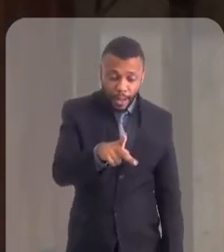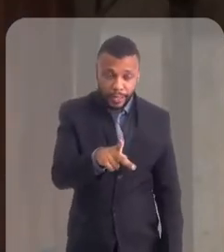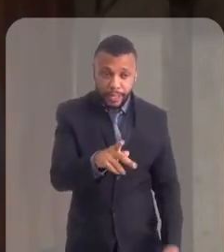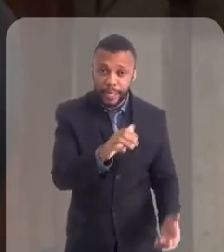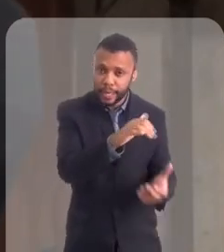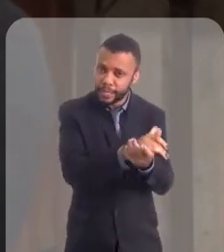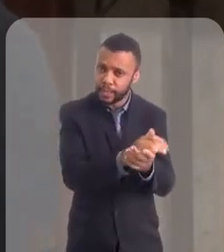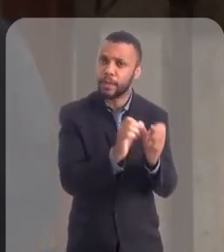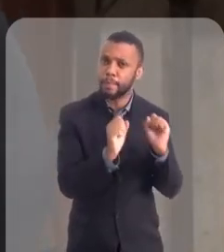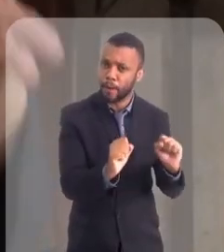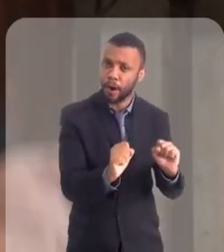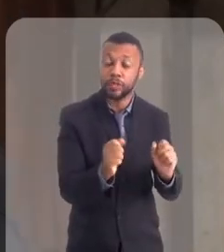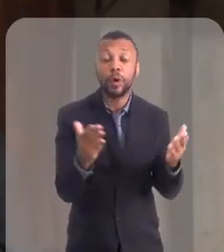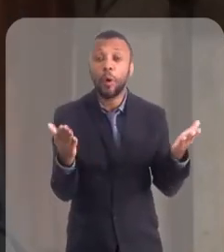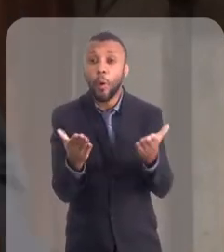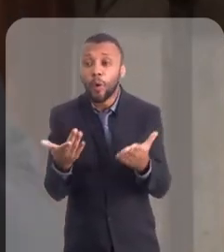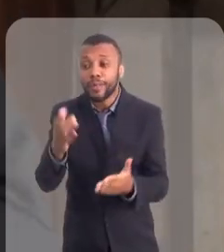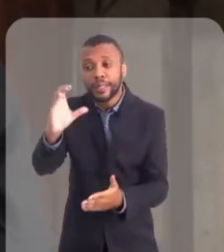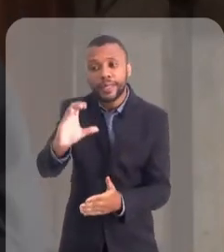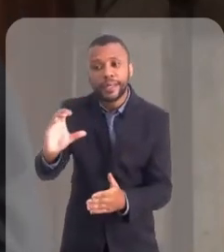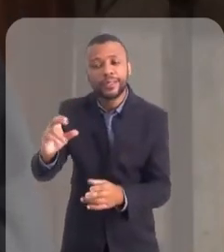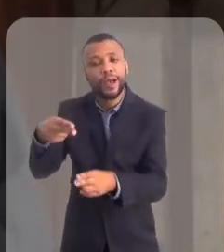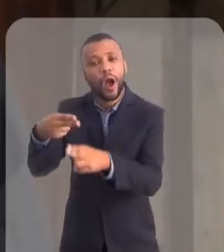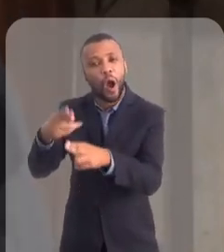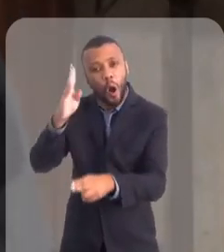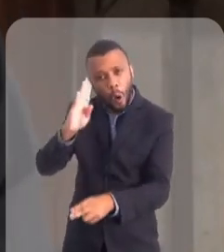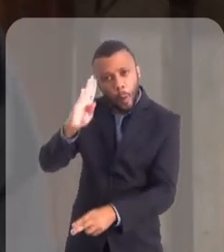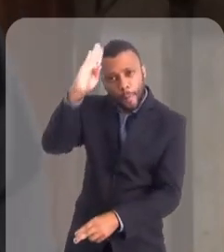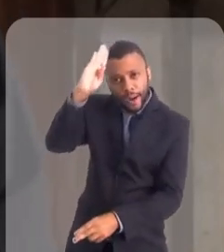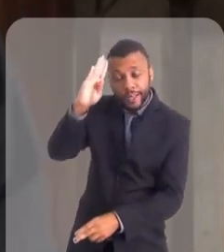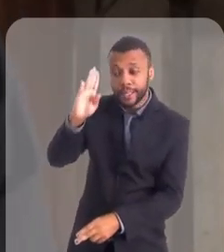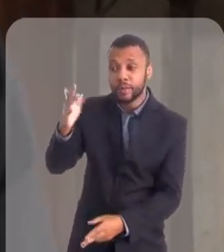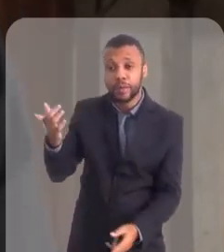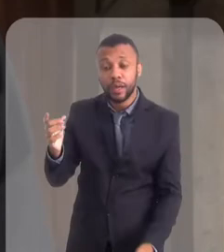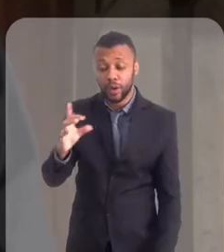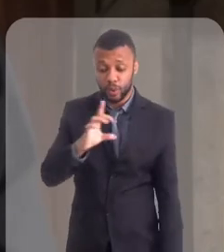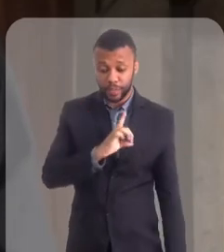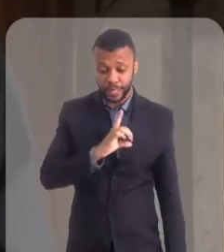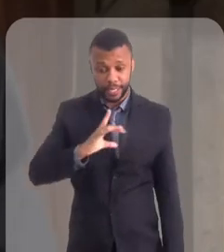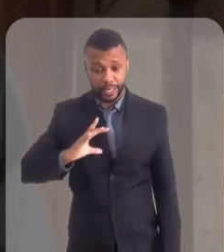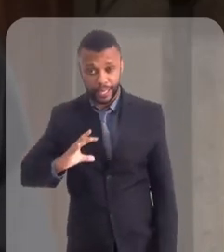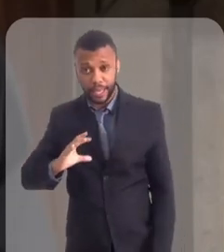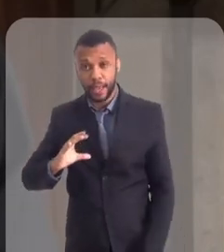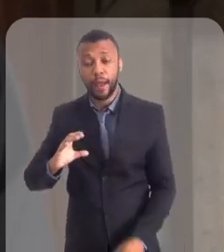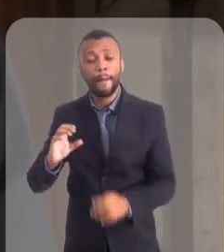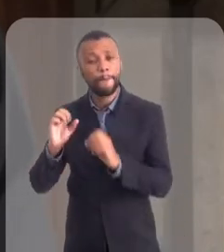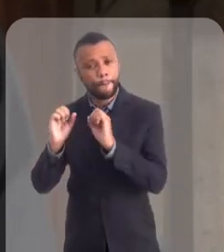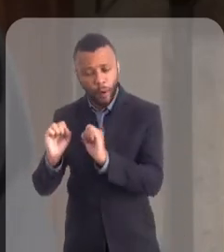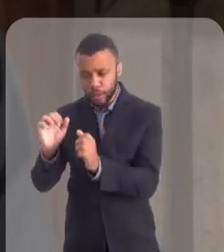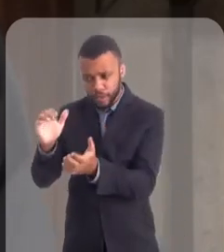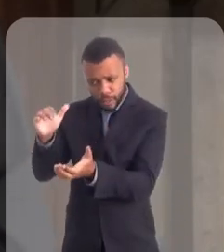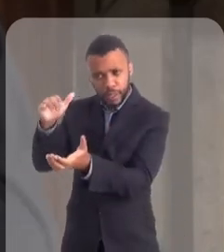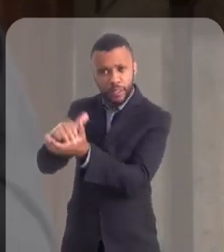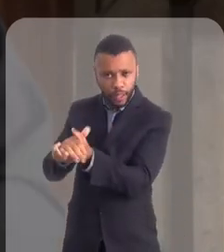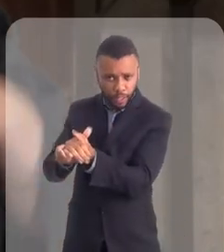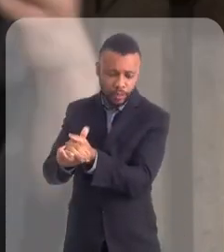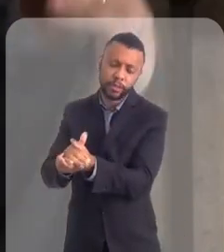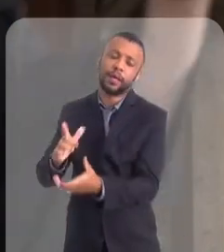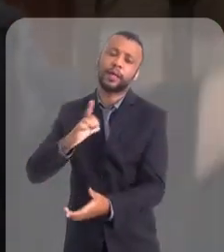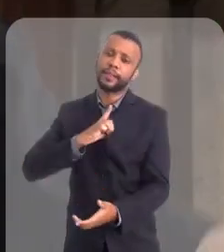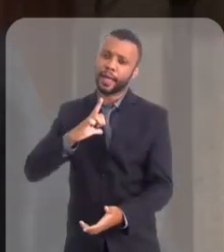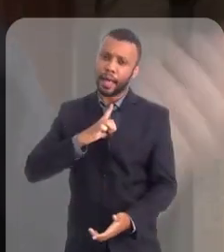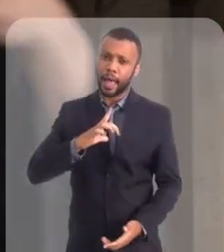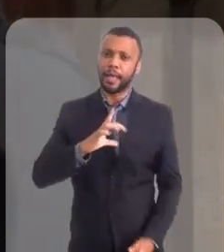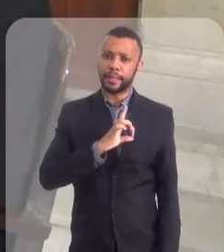padres, eles podem ser casados. Hoje, na Igreja Romana, na Igreja Ocidental, os diáconos podem